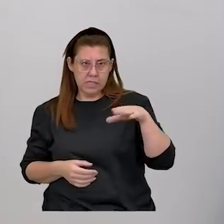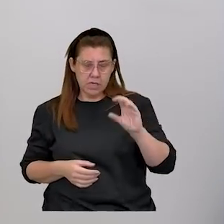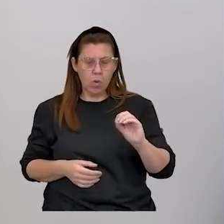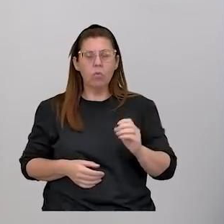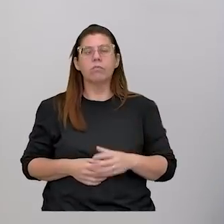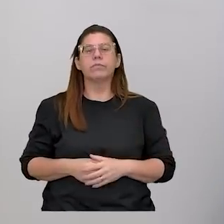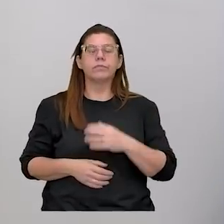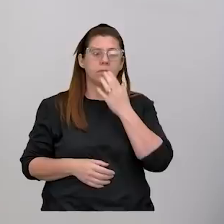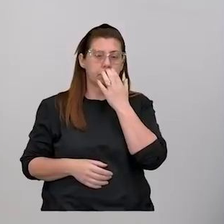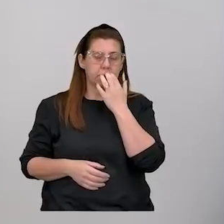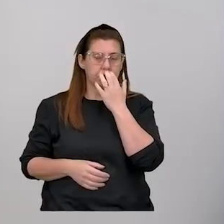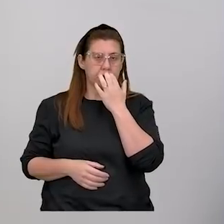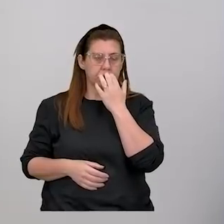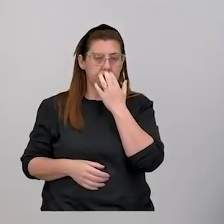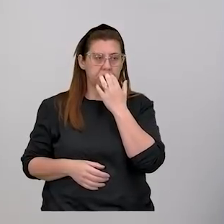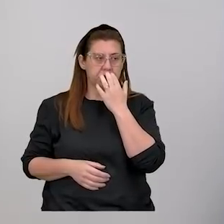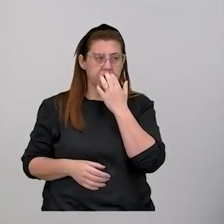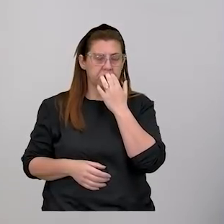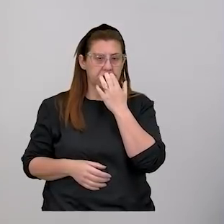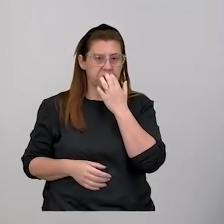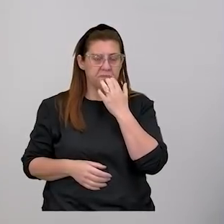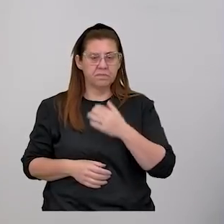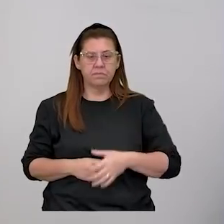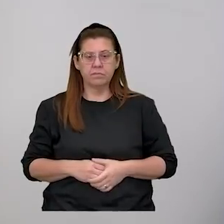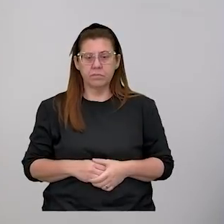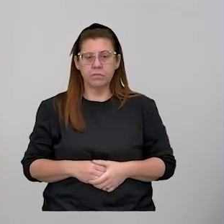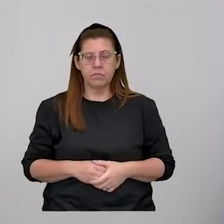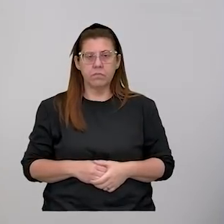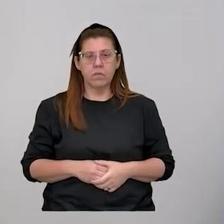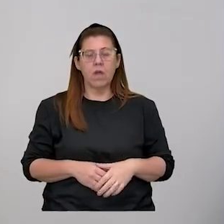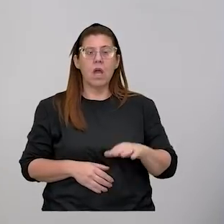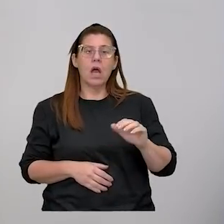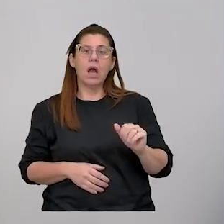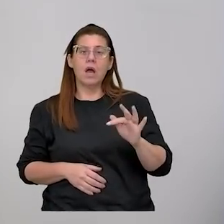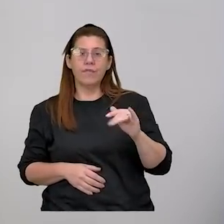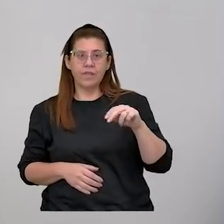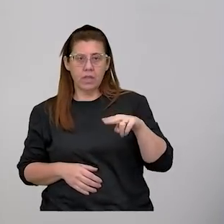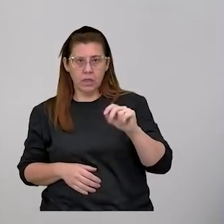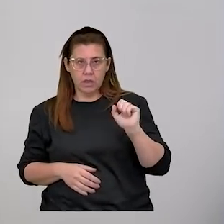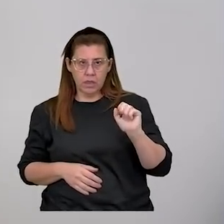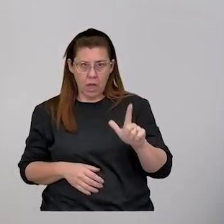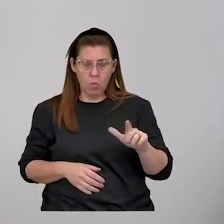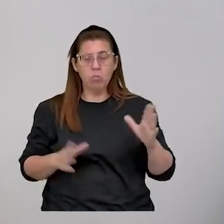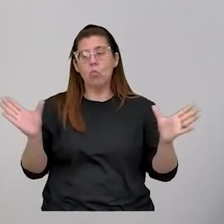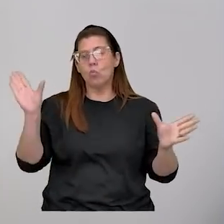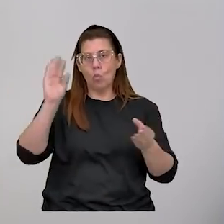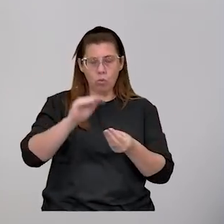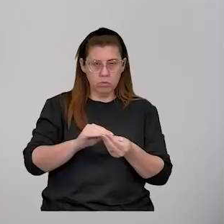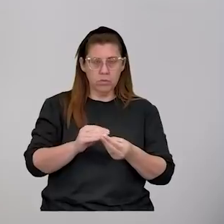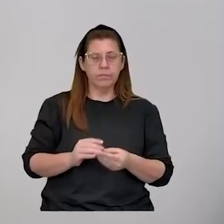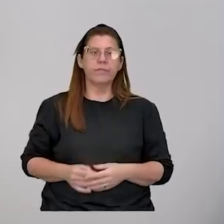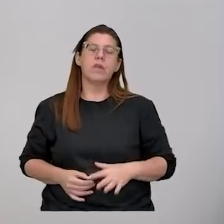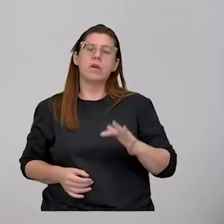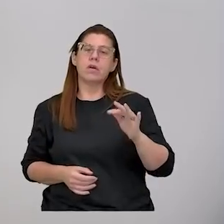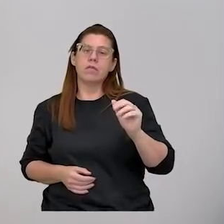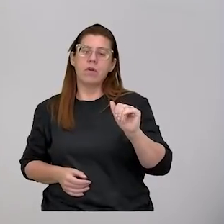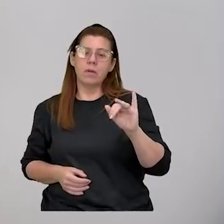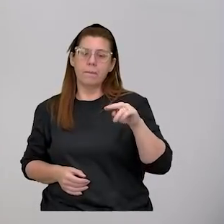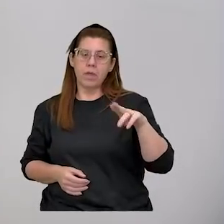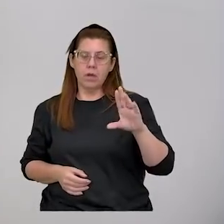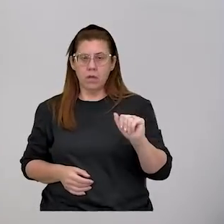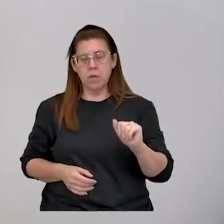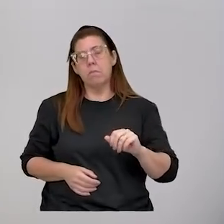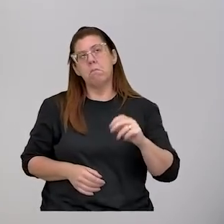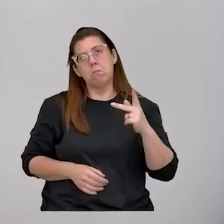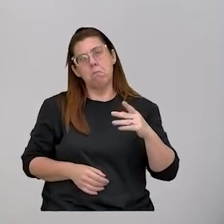que é Clévia, ou Clévia Maria. Afinal, conclusão. Fabiane colocou só